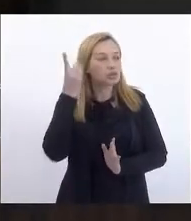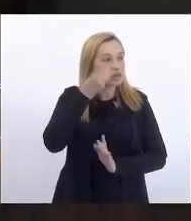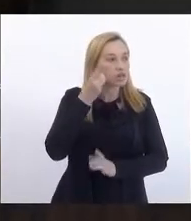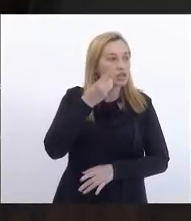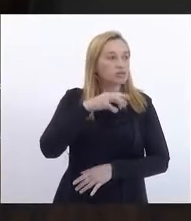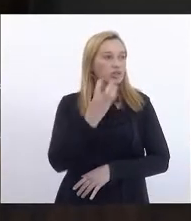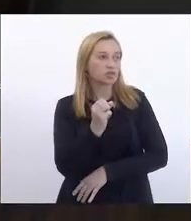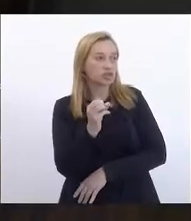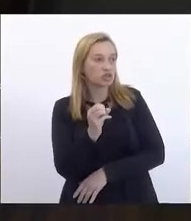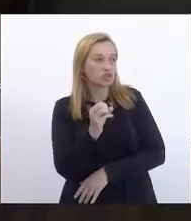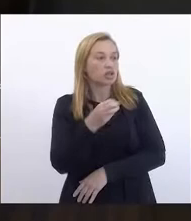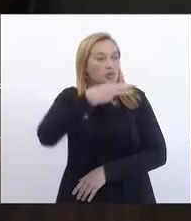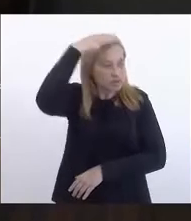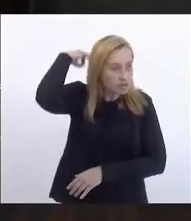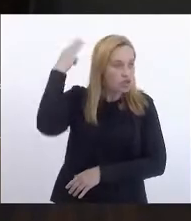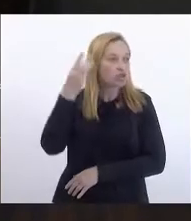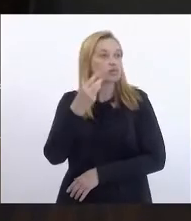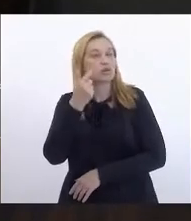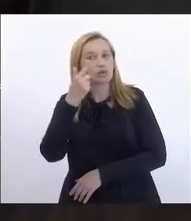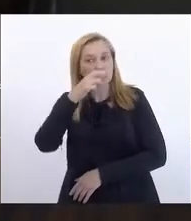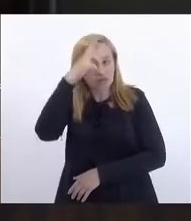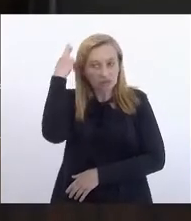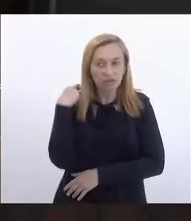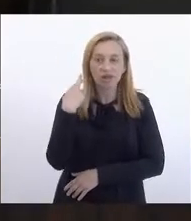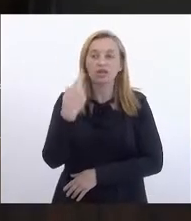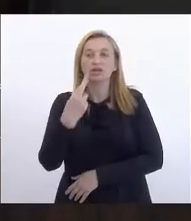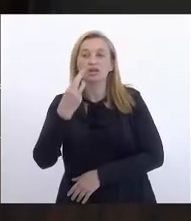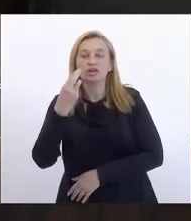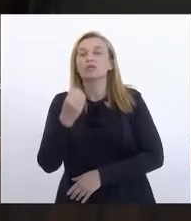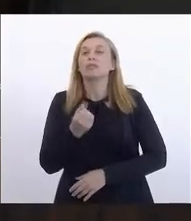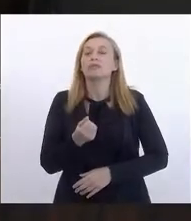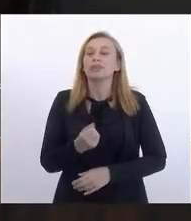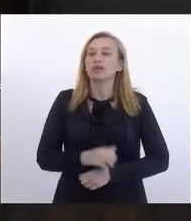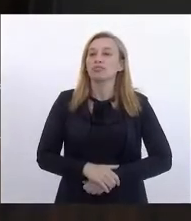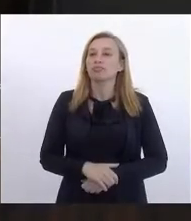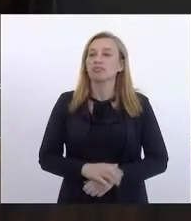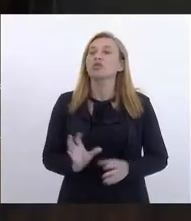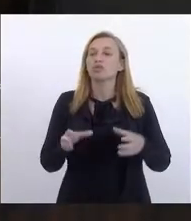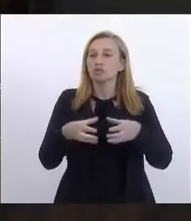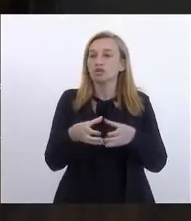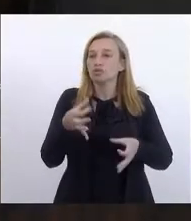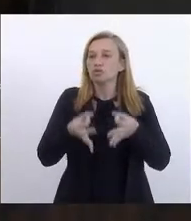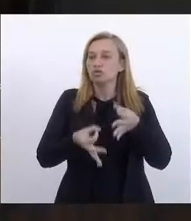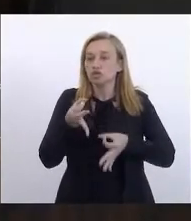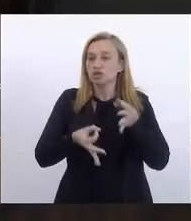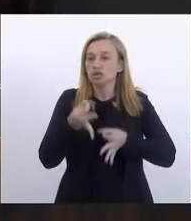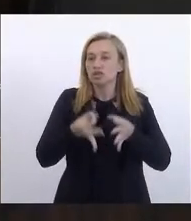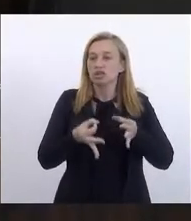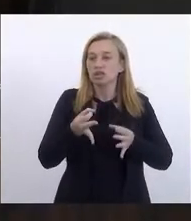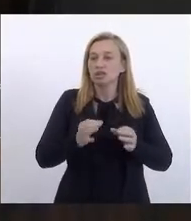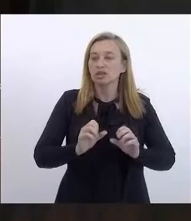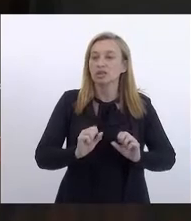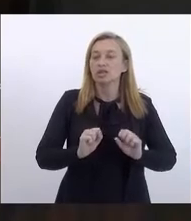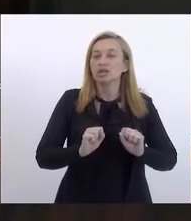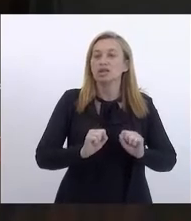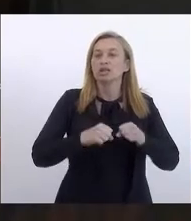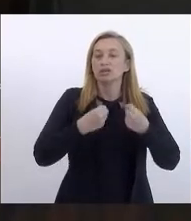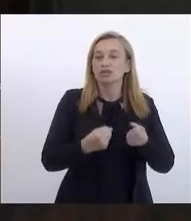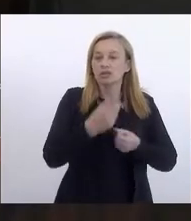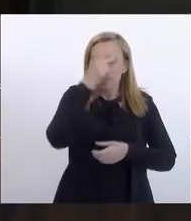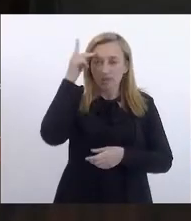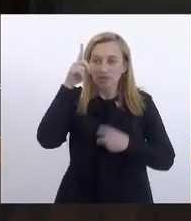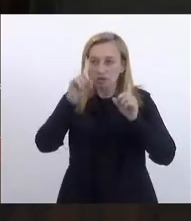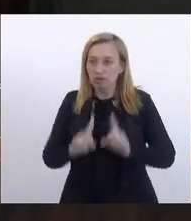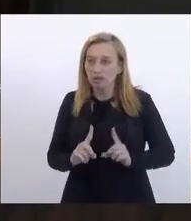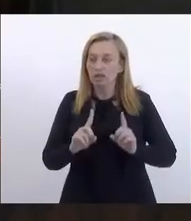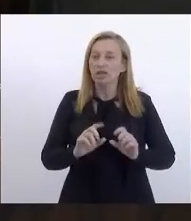Rosane Félix, enfermeira Regiane, Valdeque Carneiro e Márcio Pacheco. Prendendo de parecês das Comissões de Constituição e Justiça de defesa da pessoa com deficiência, de saúde,